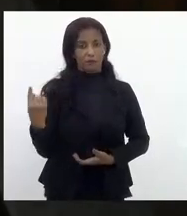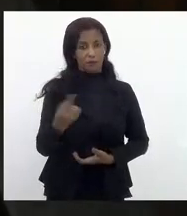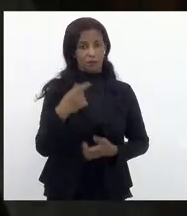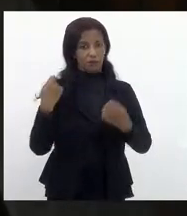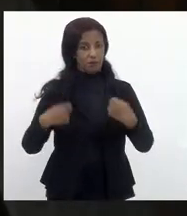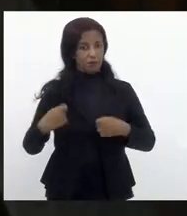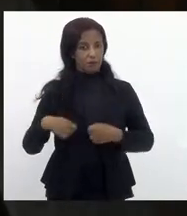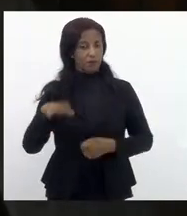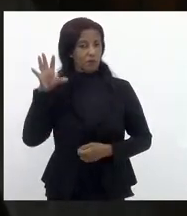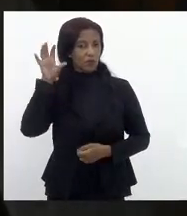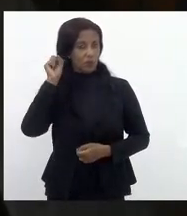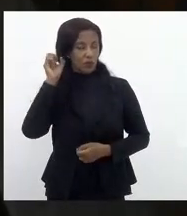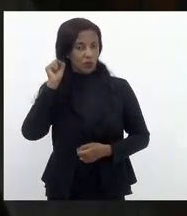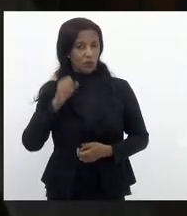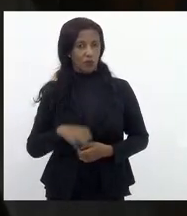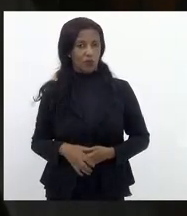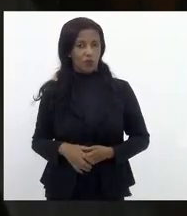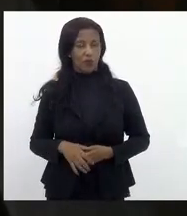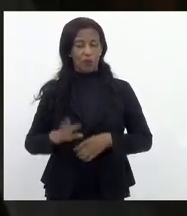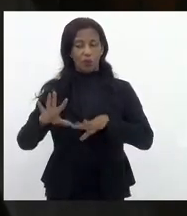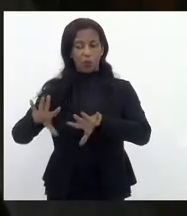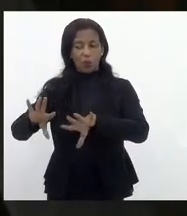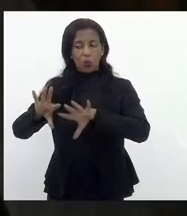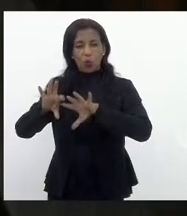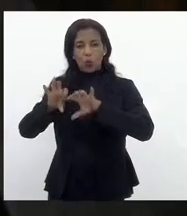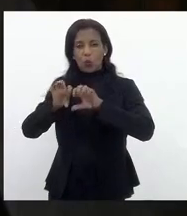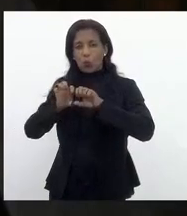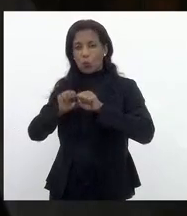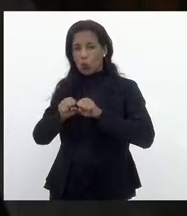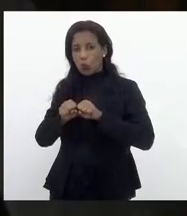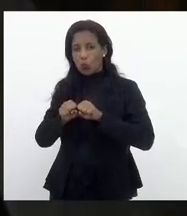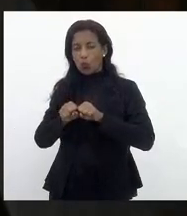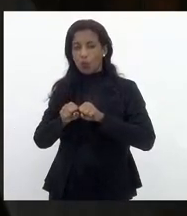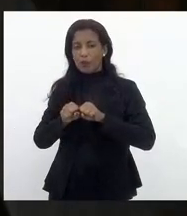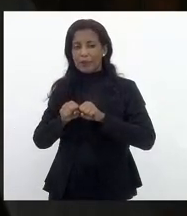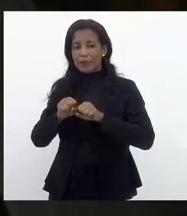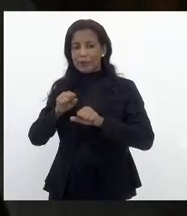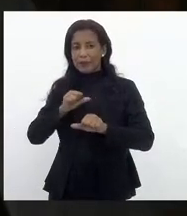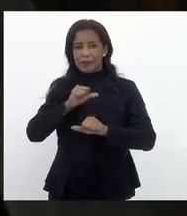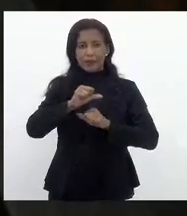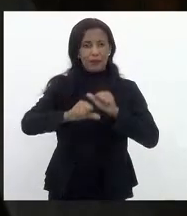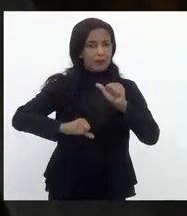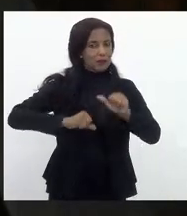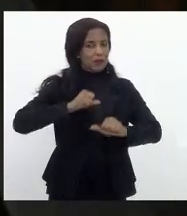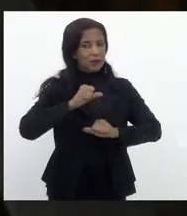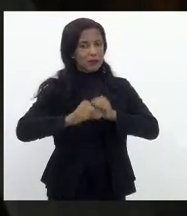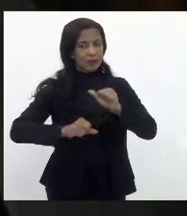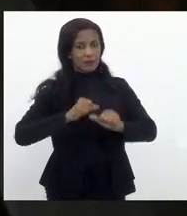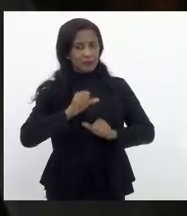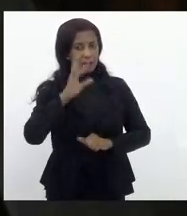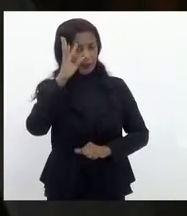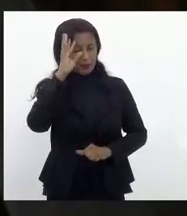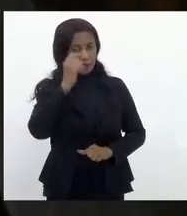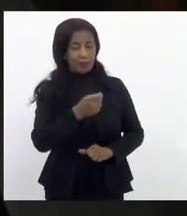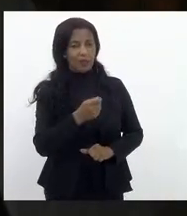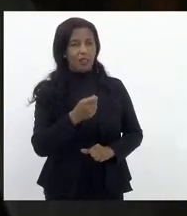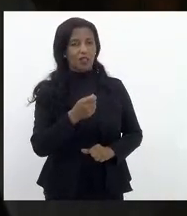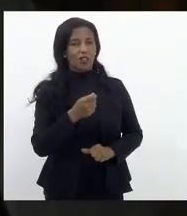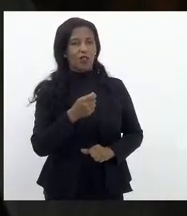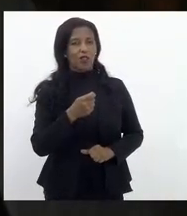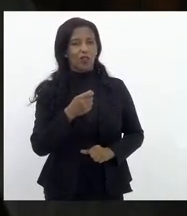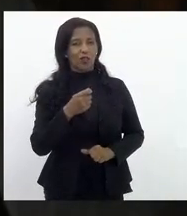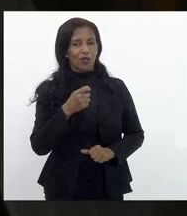ouvir para ver se absorver e transformar isso nas decisões que o